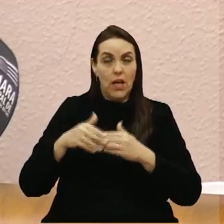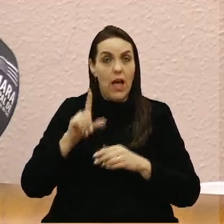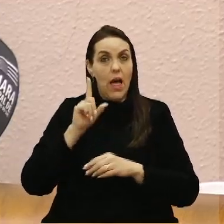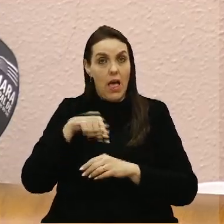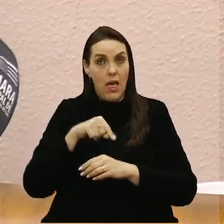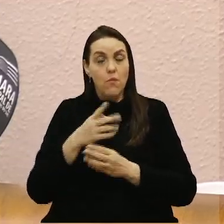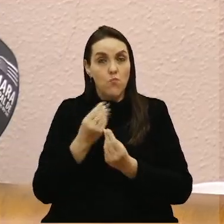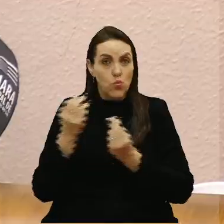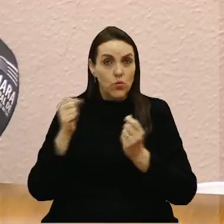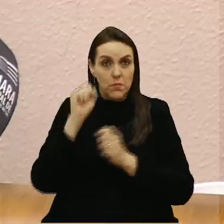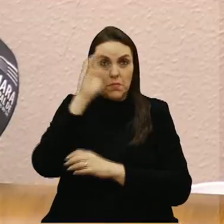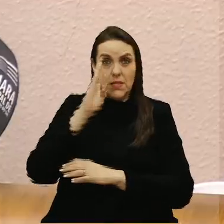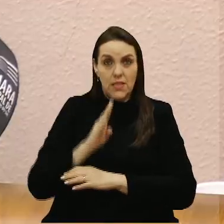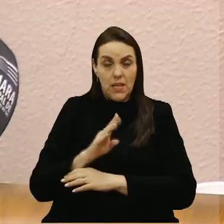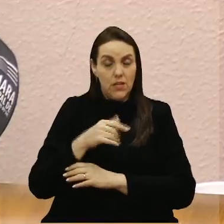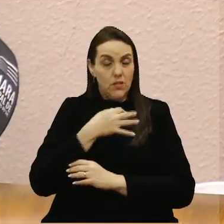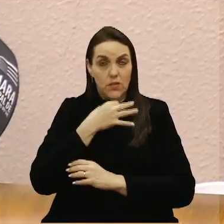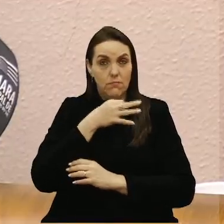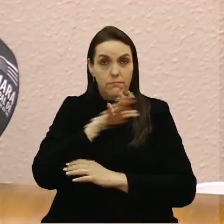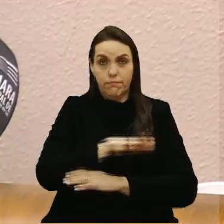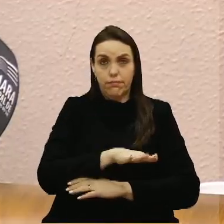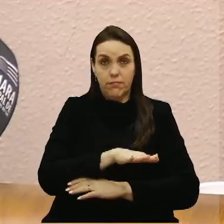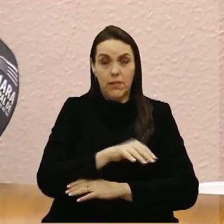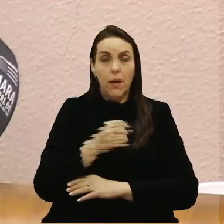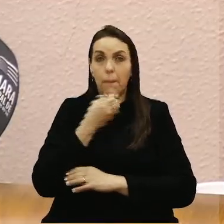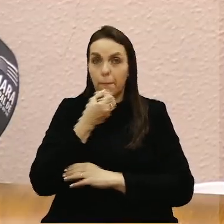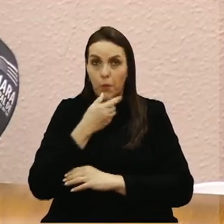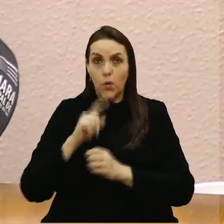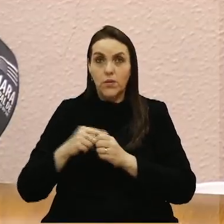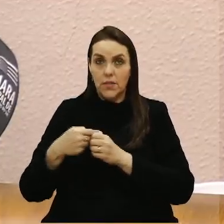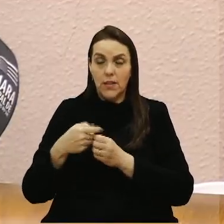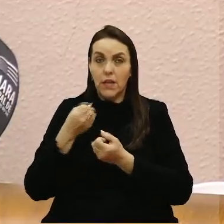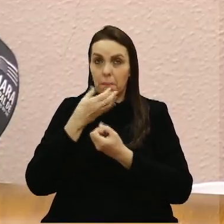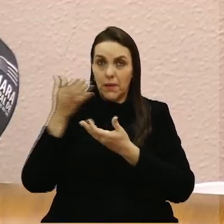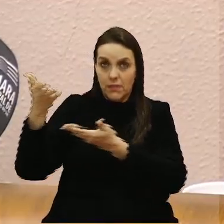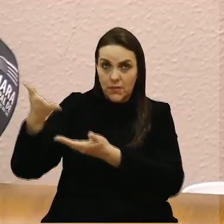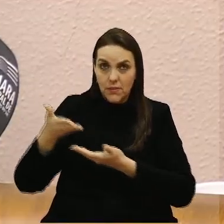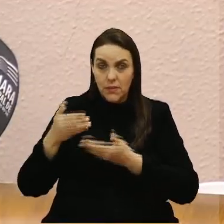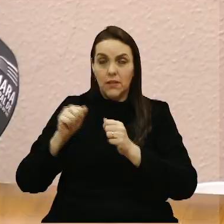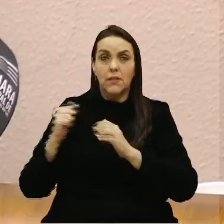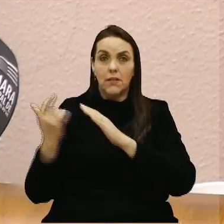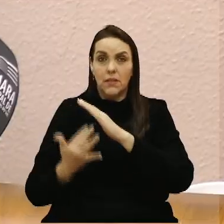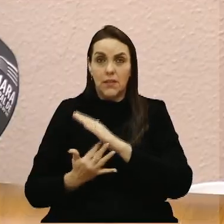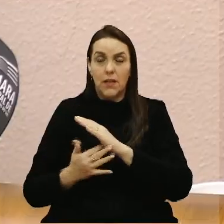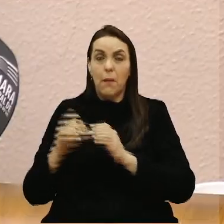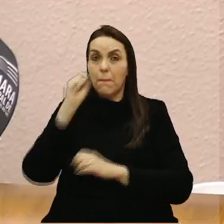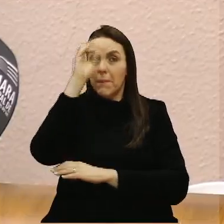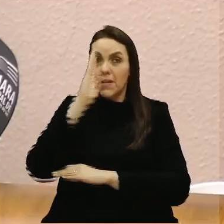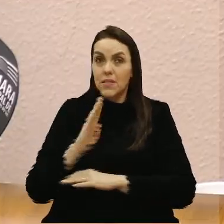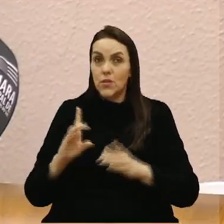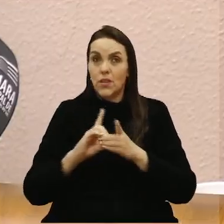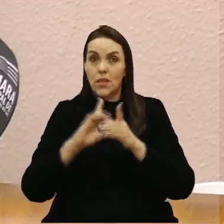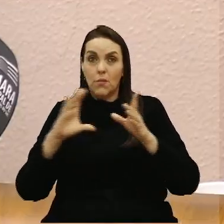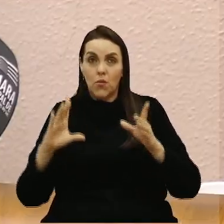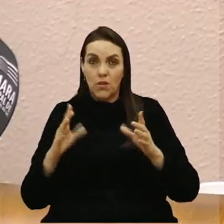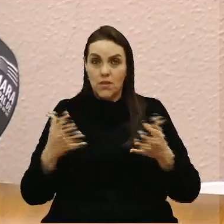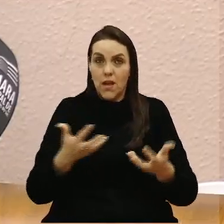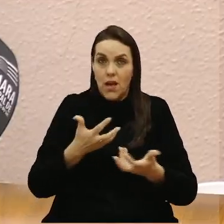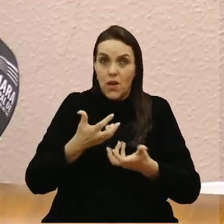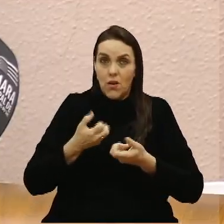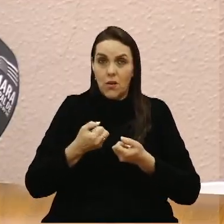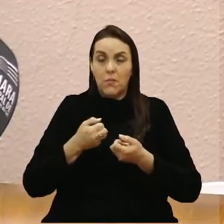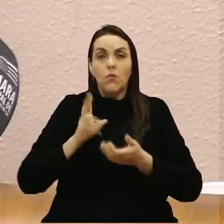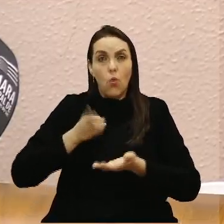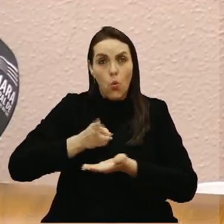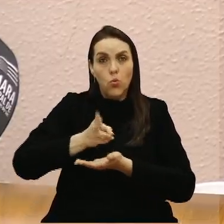brasileiros. Então, que bom que a nossa cidade recebe, sim, bem os imigrantes. O Brasil é um país extremamente democrático, acolhedor, e que a gente siga